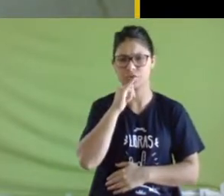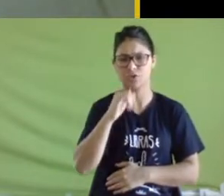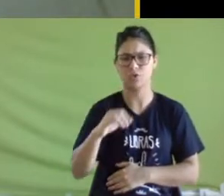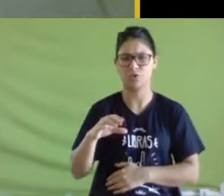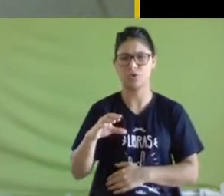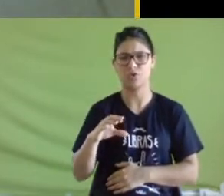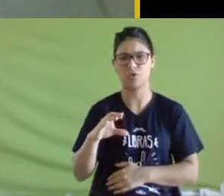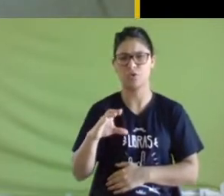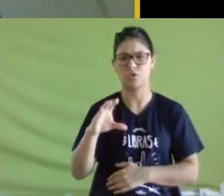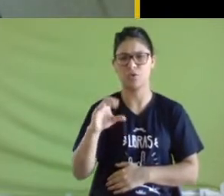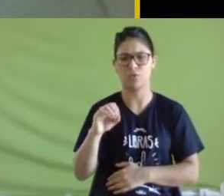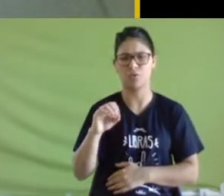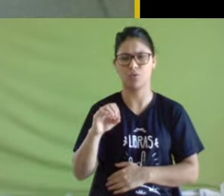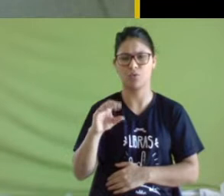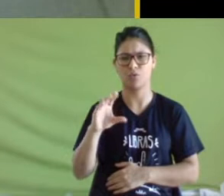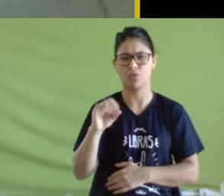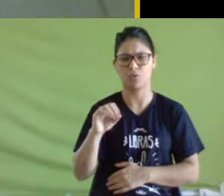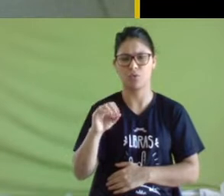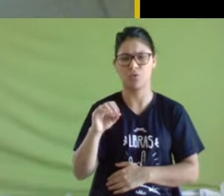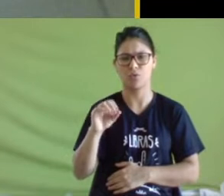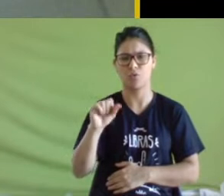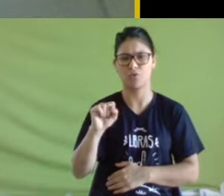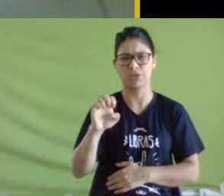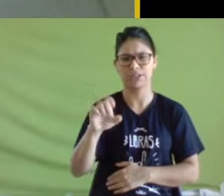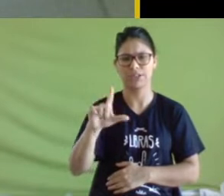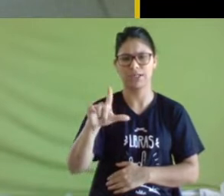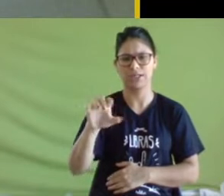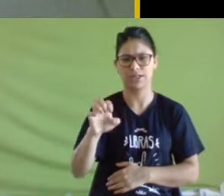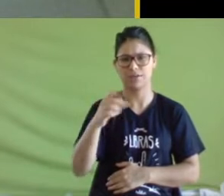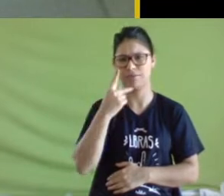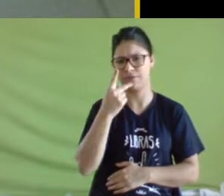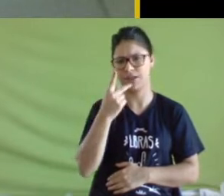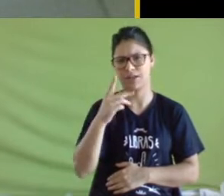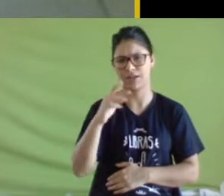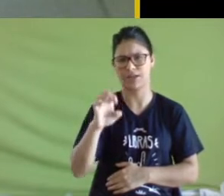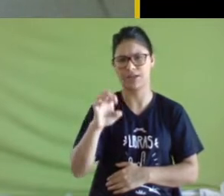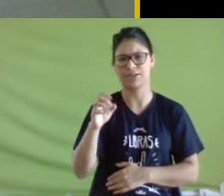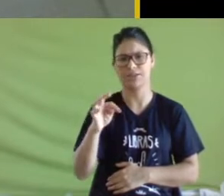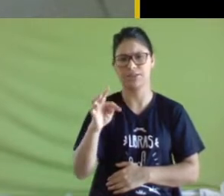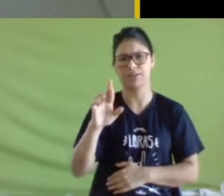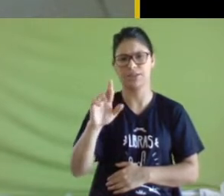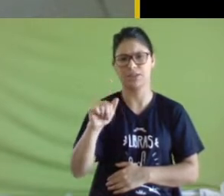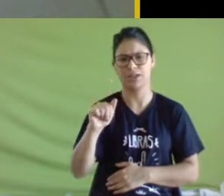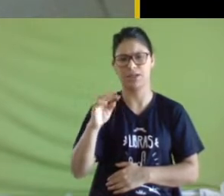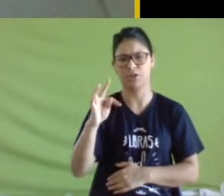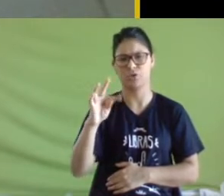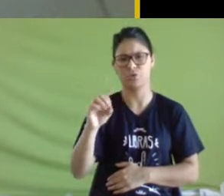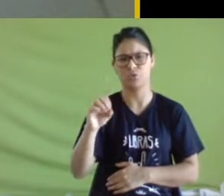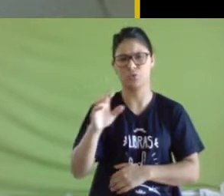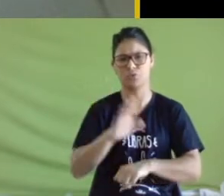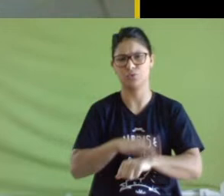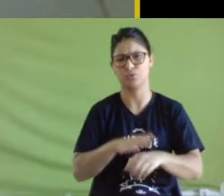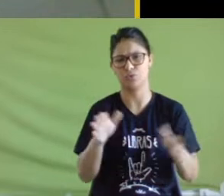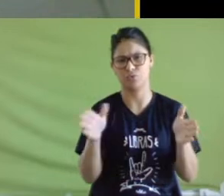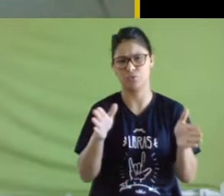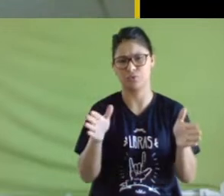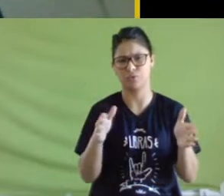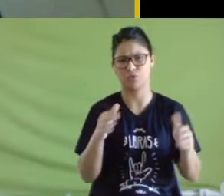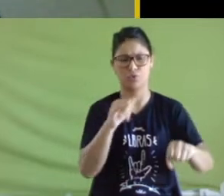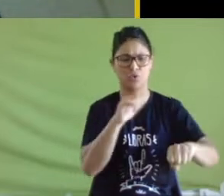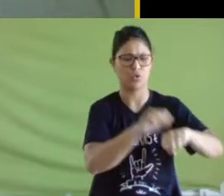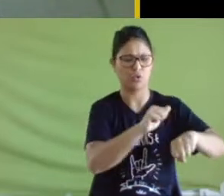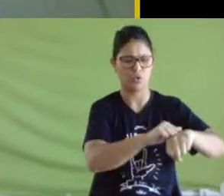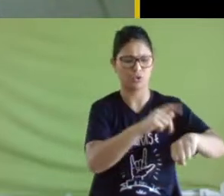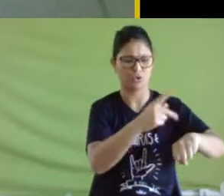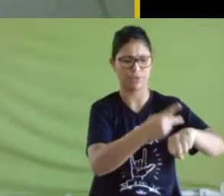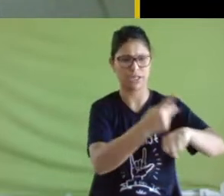conhece tão bem, né? Kozelek, quando ele fala de estratos do tempo, quando a gente compara, por exemplo, o tempo a uma rocha, né? A